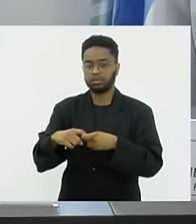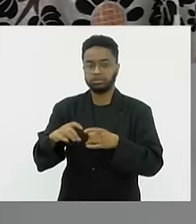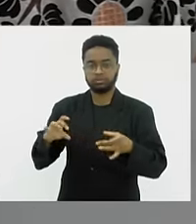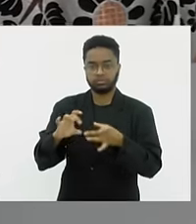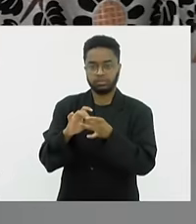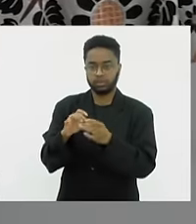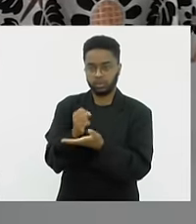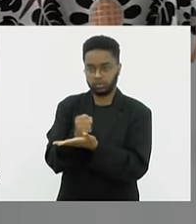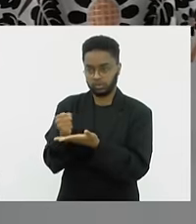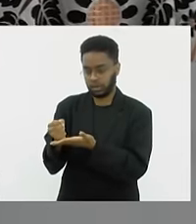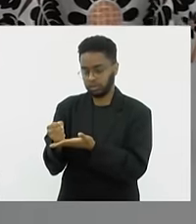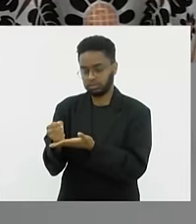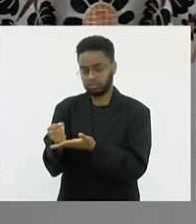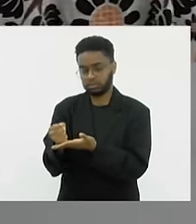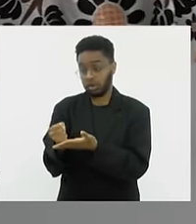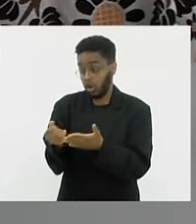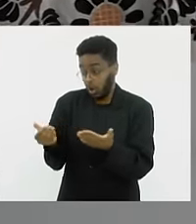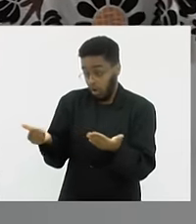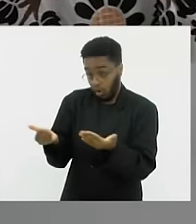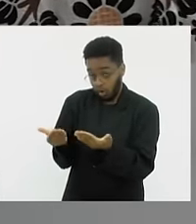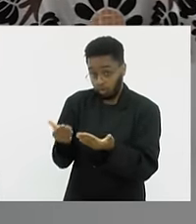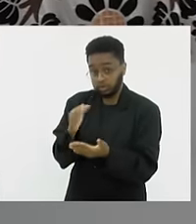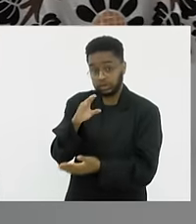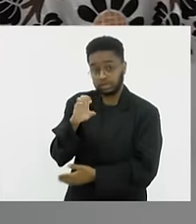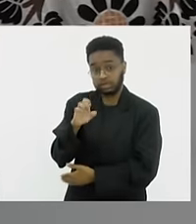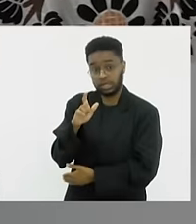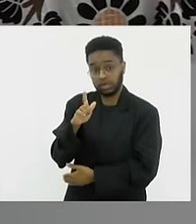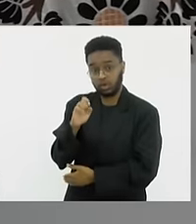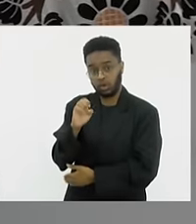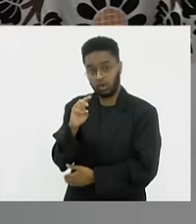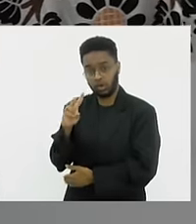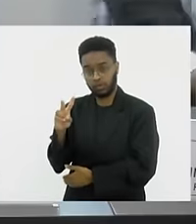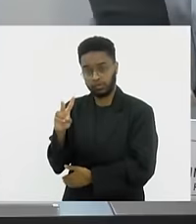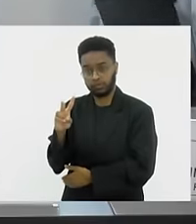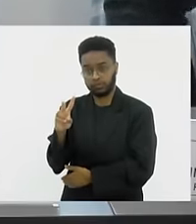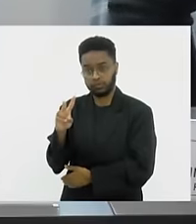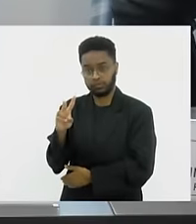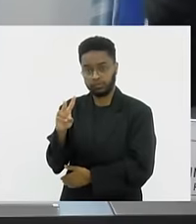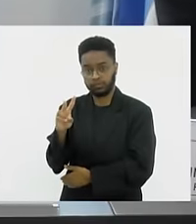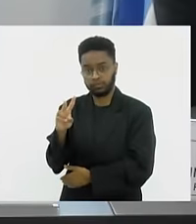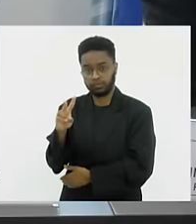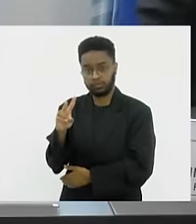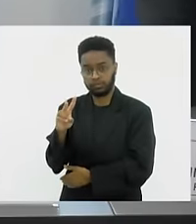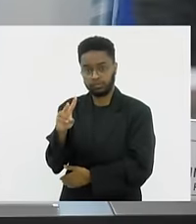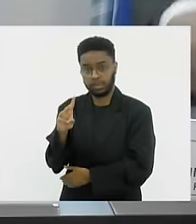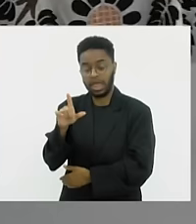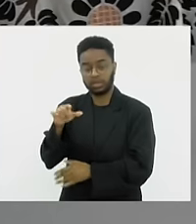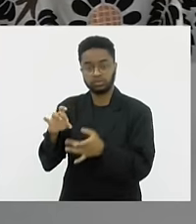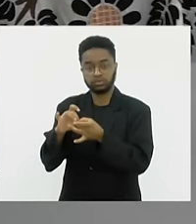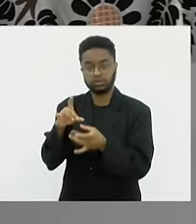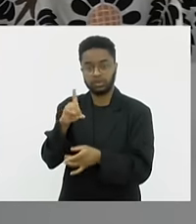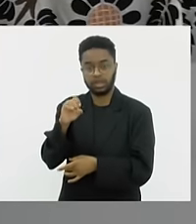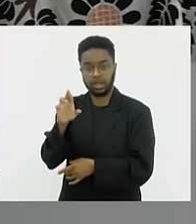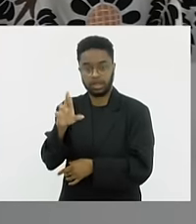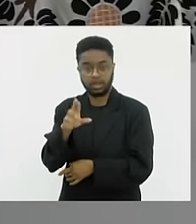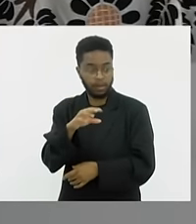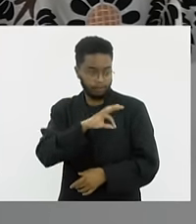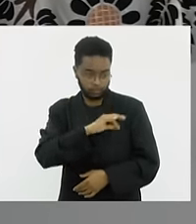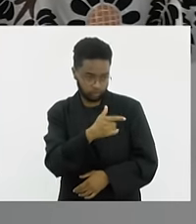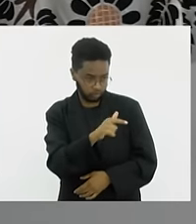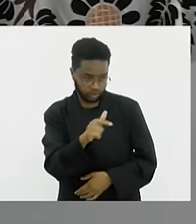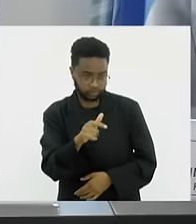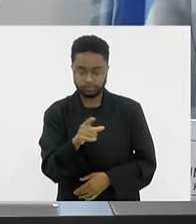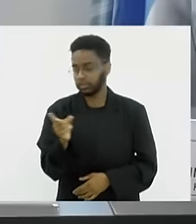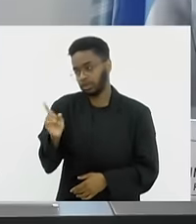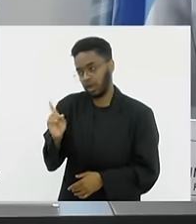contrato? Hoje, a Segov e DR. Não tem com a Polícia Militar? Não, está em vias de ser